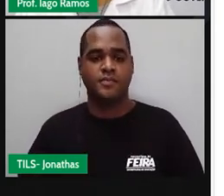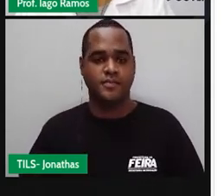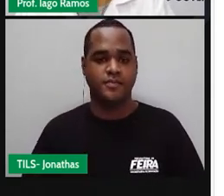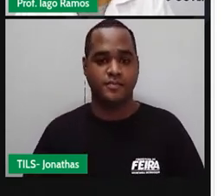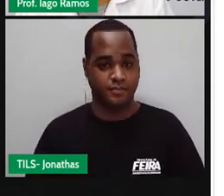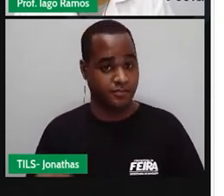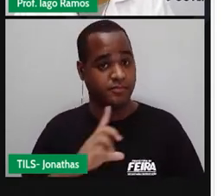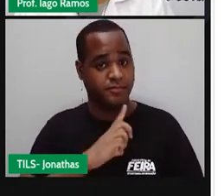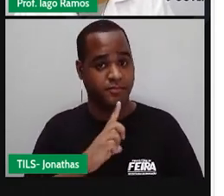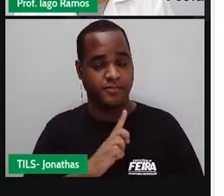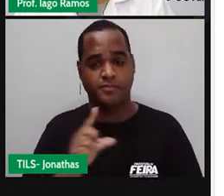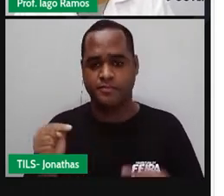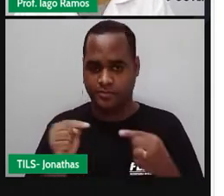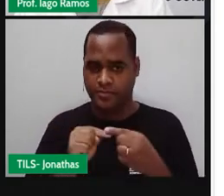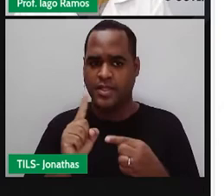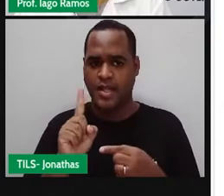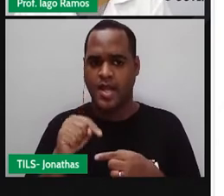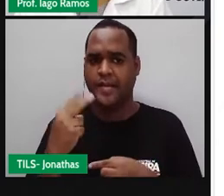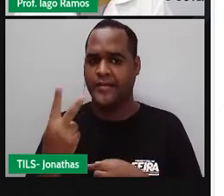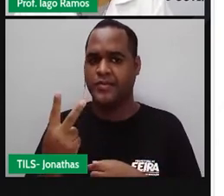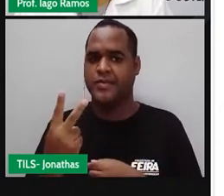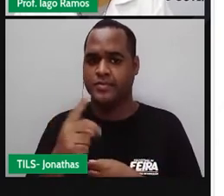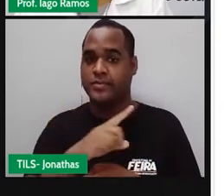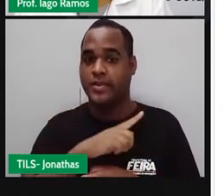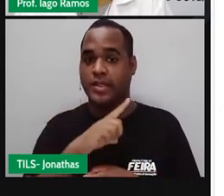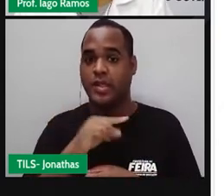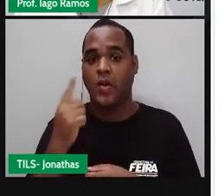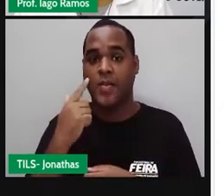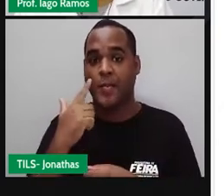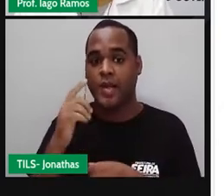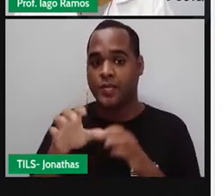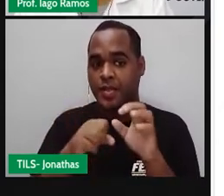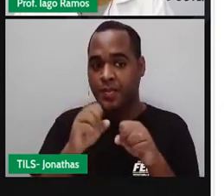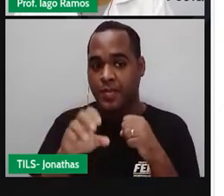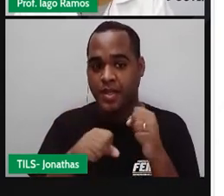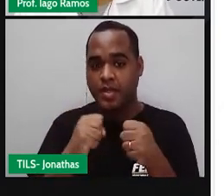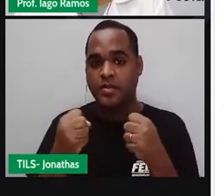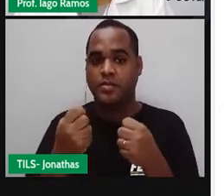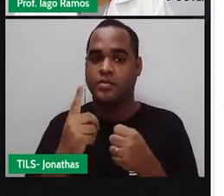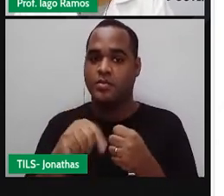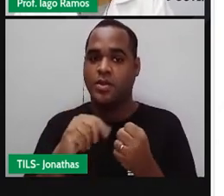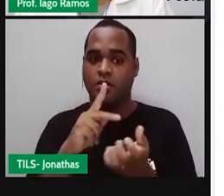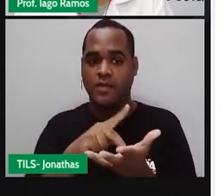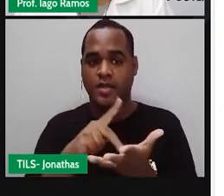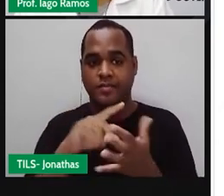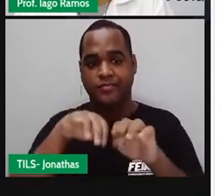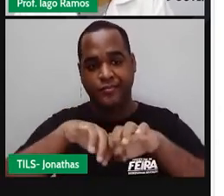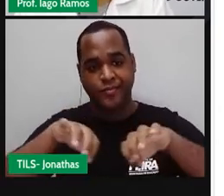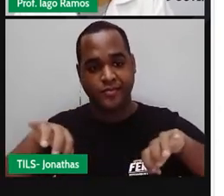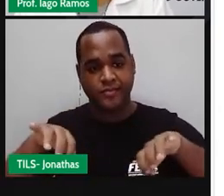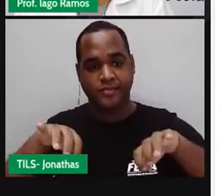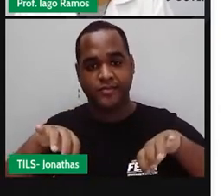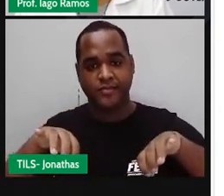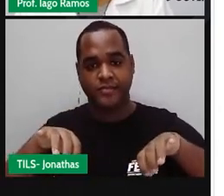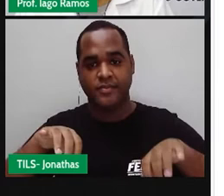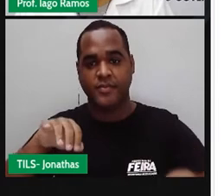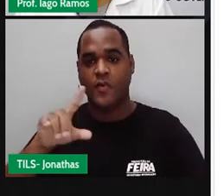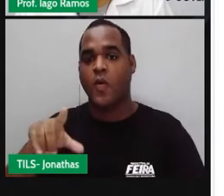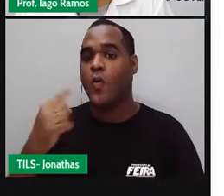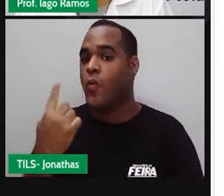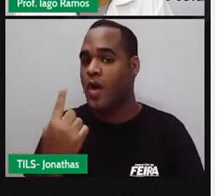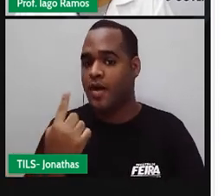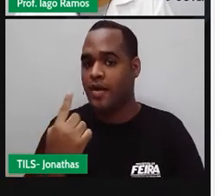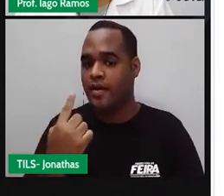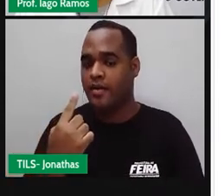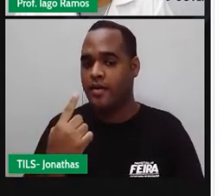em dois pedaços então se eu pego uma parte Olha só se eu pego uma parte dessa